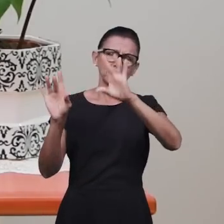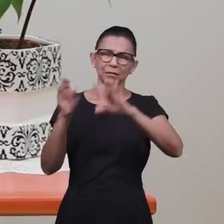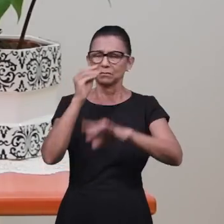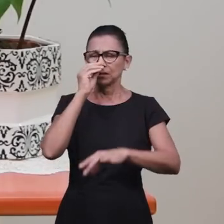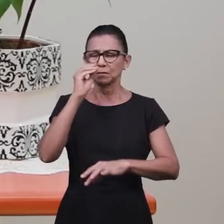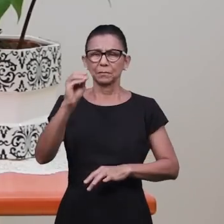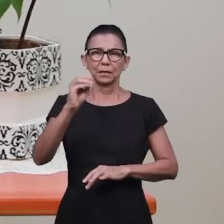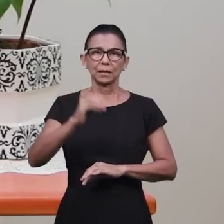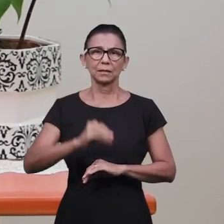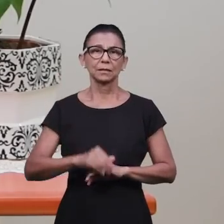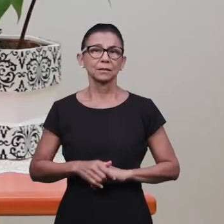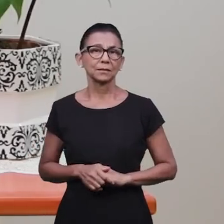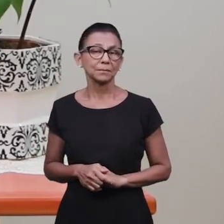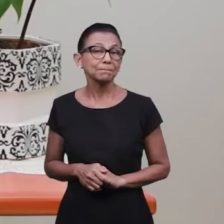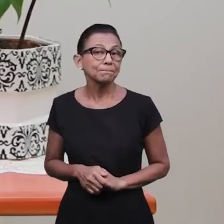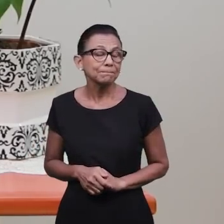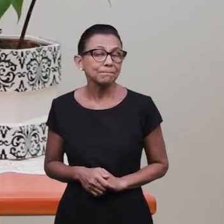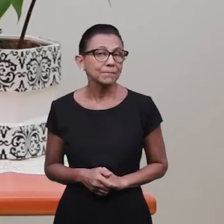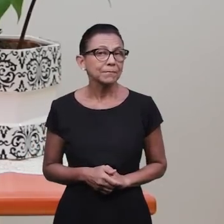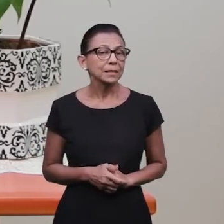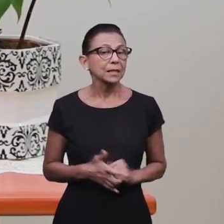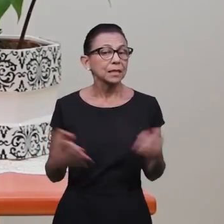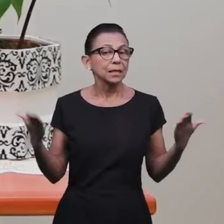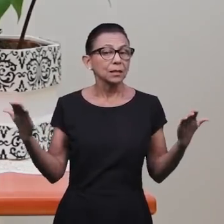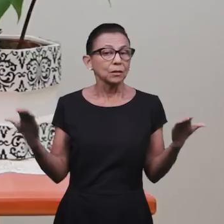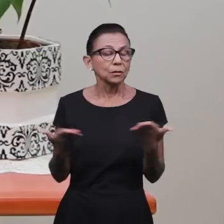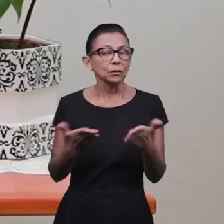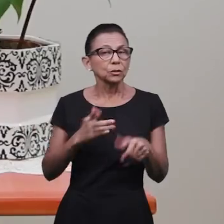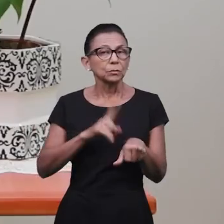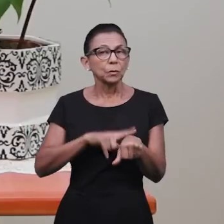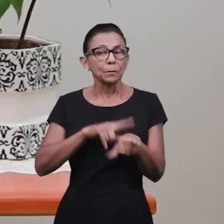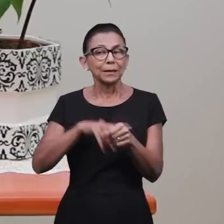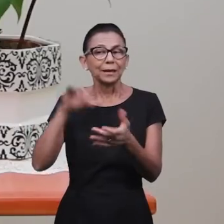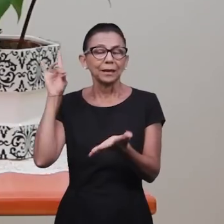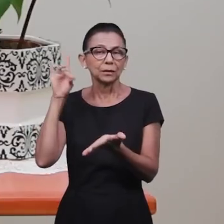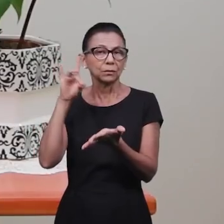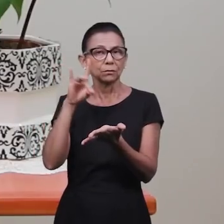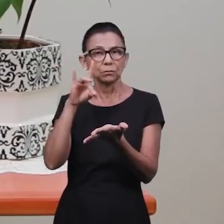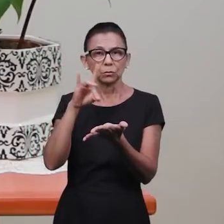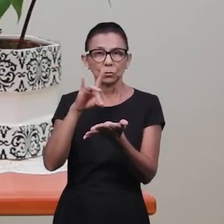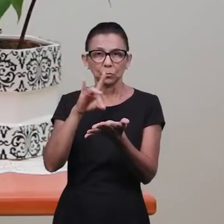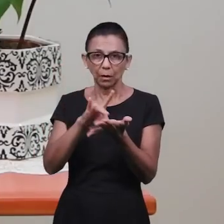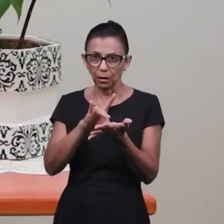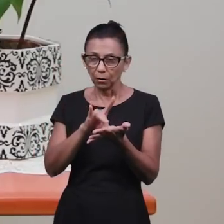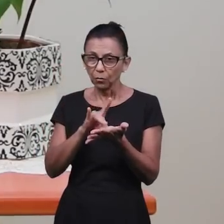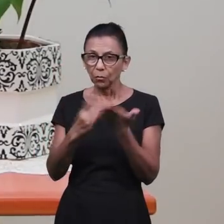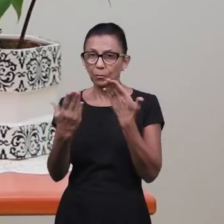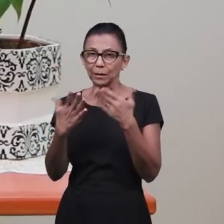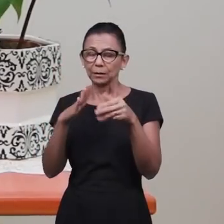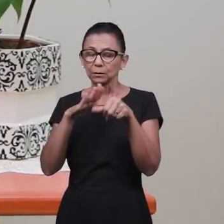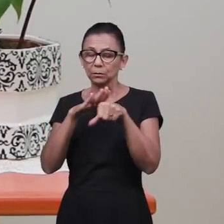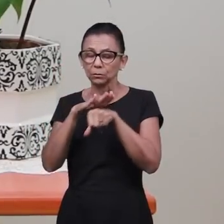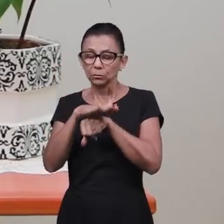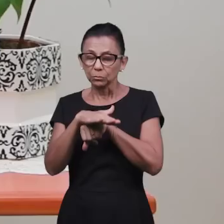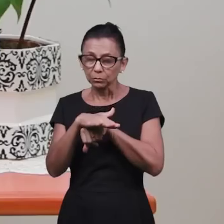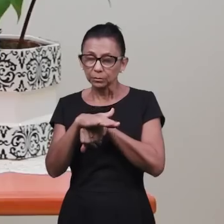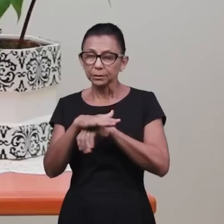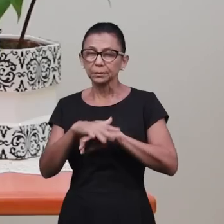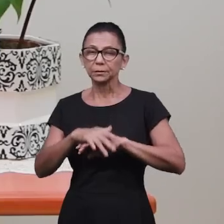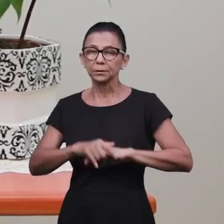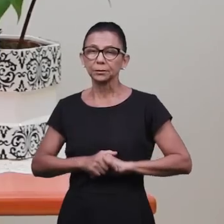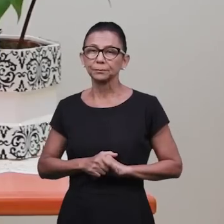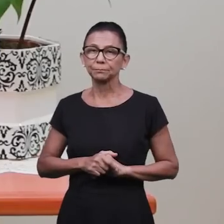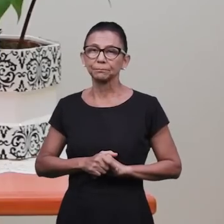ensinando que para esta hora que nós estamos vivendo, que é a hora das trevas, né, que é a hora da noite,